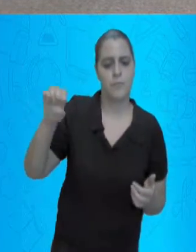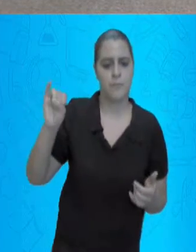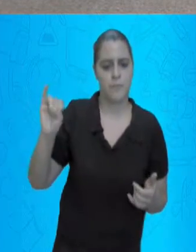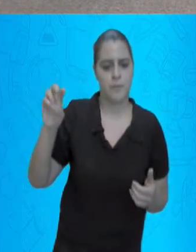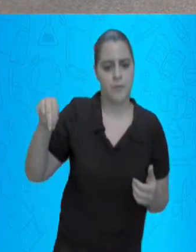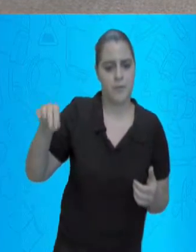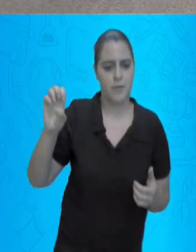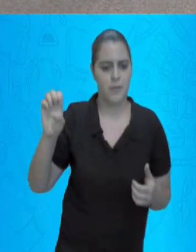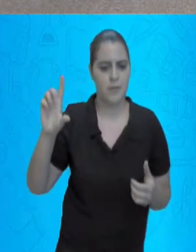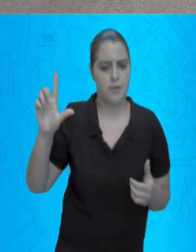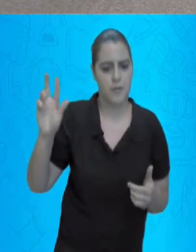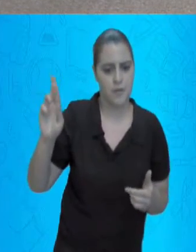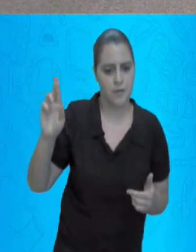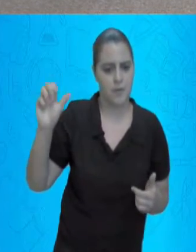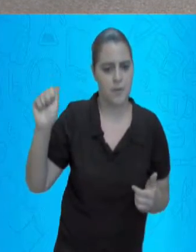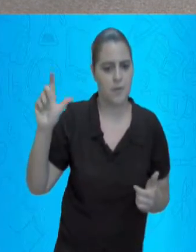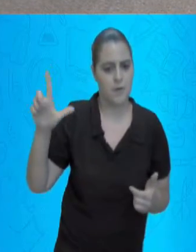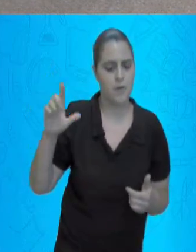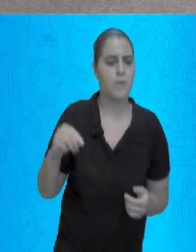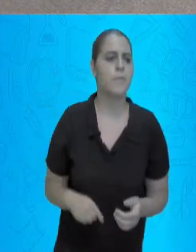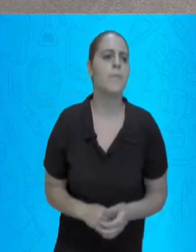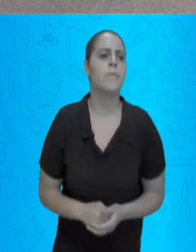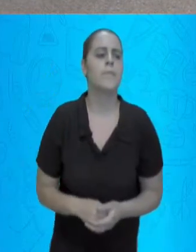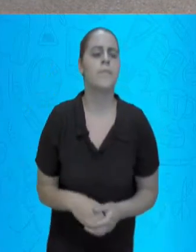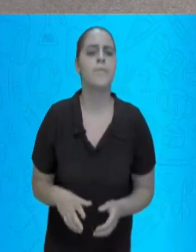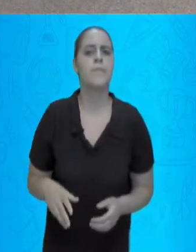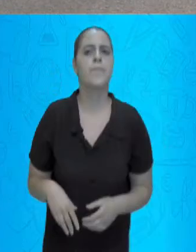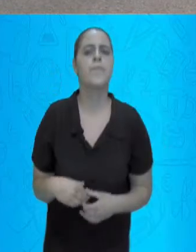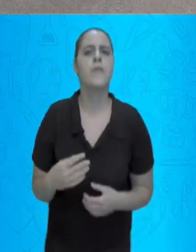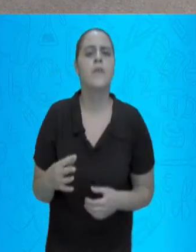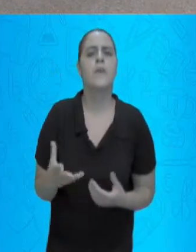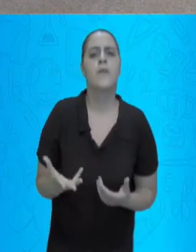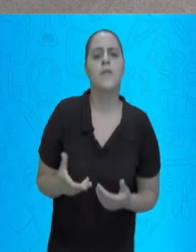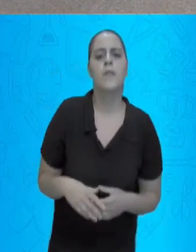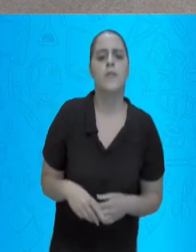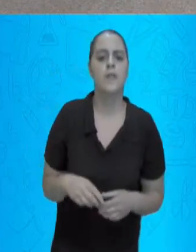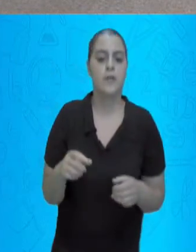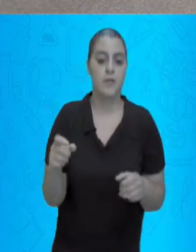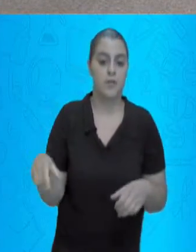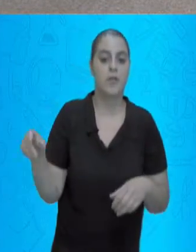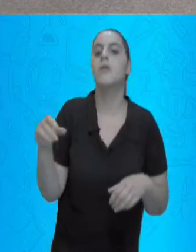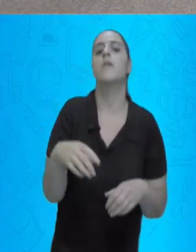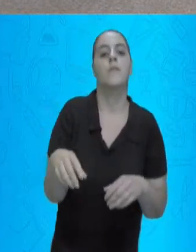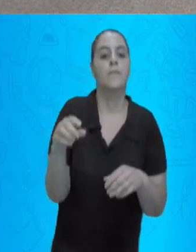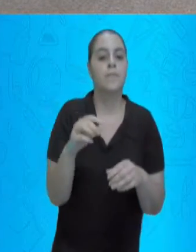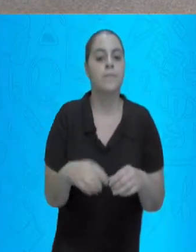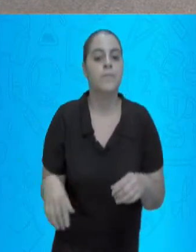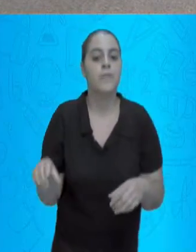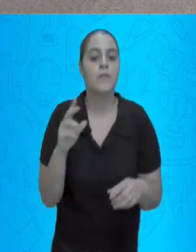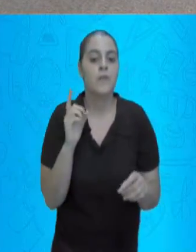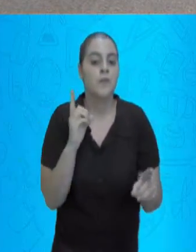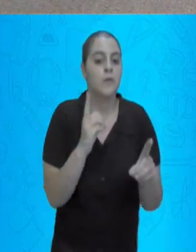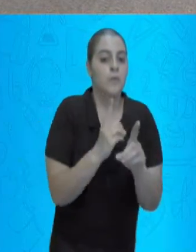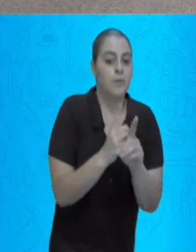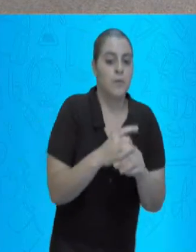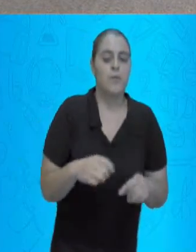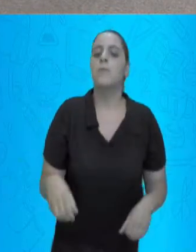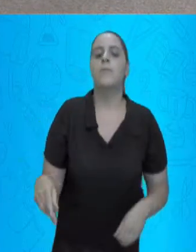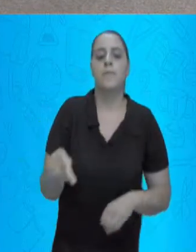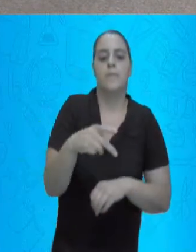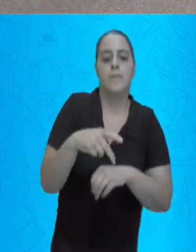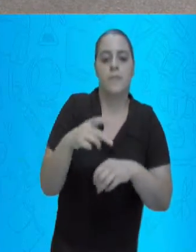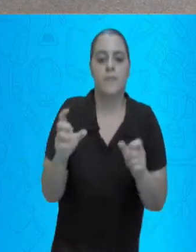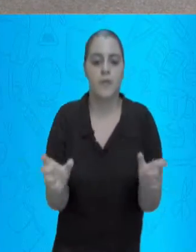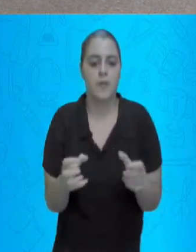e fica marcado nas rochas onde ele estava